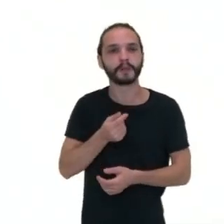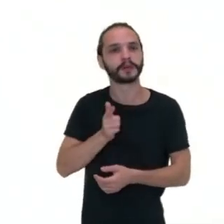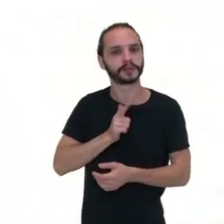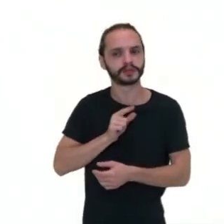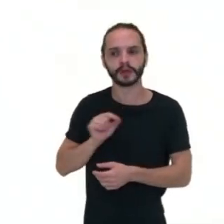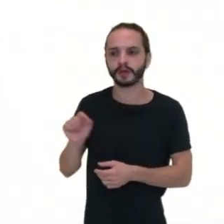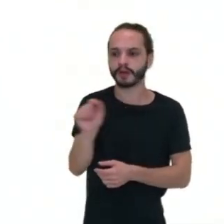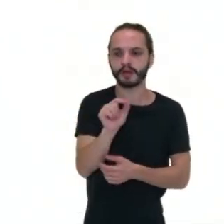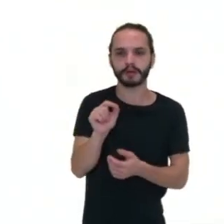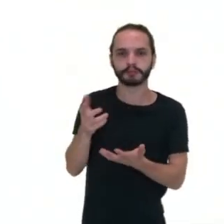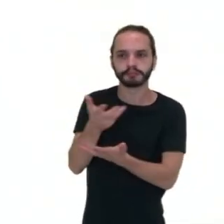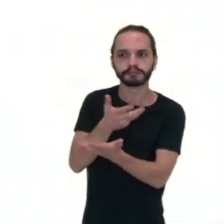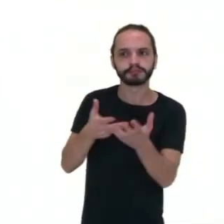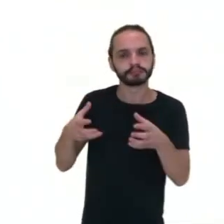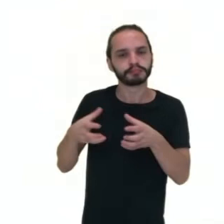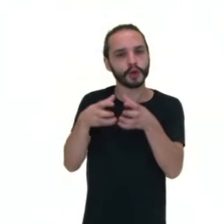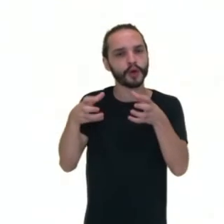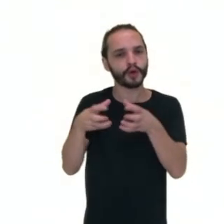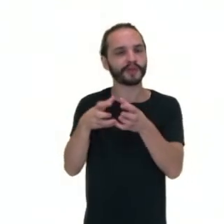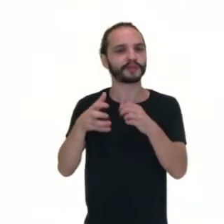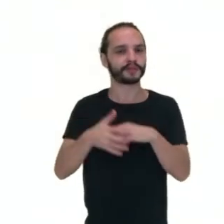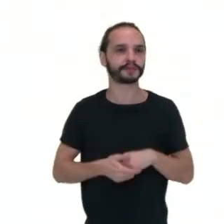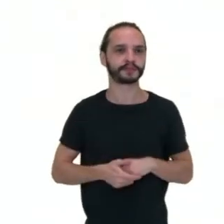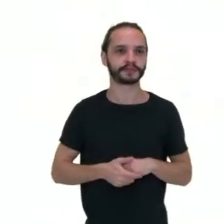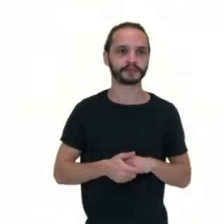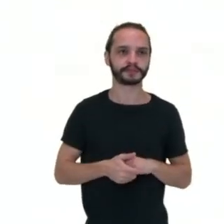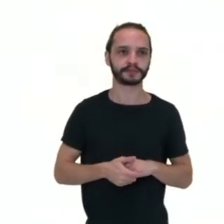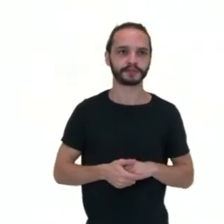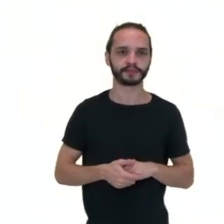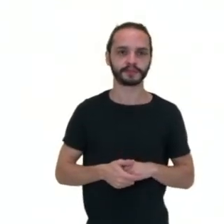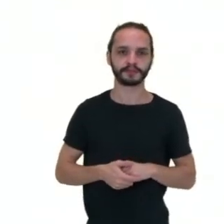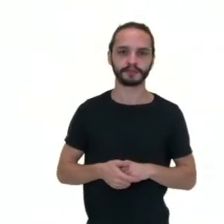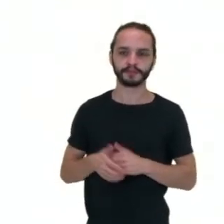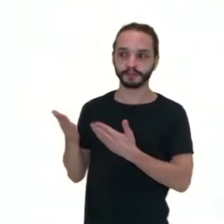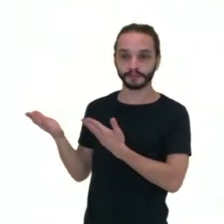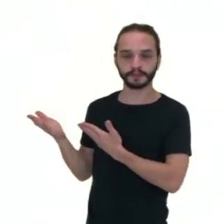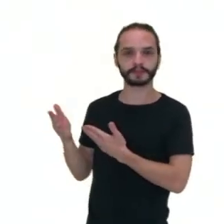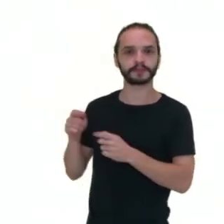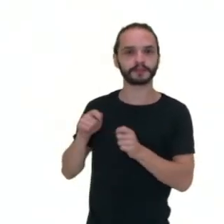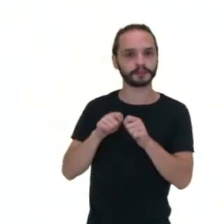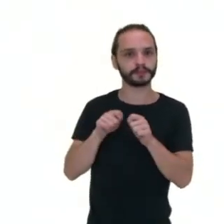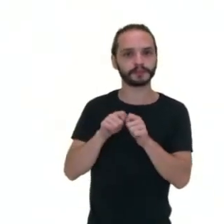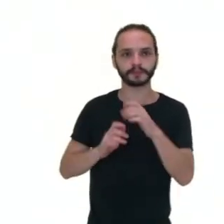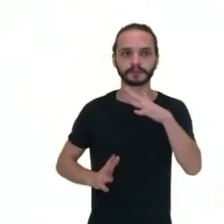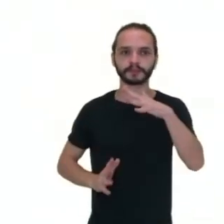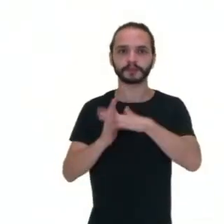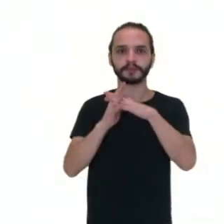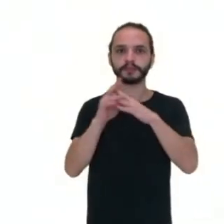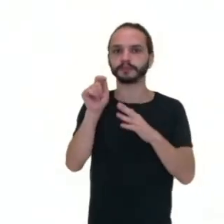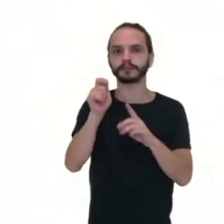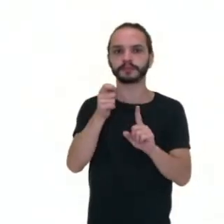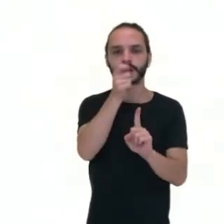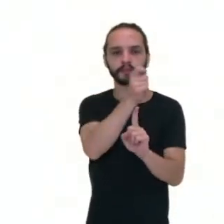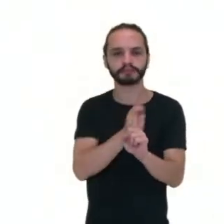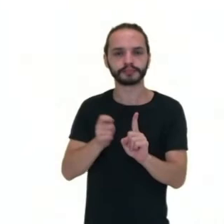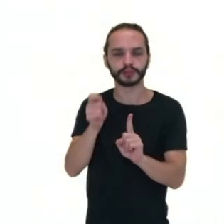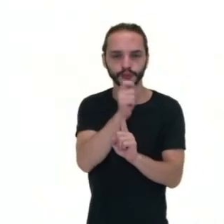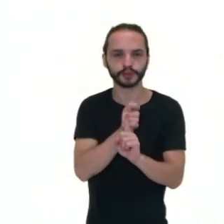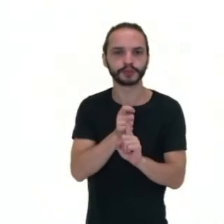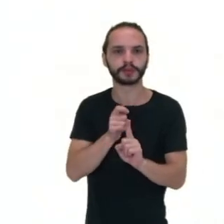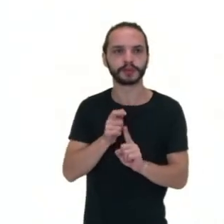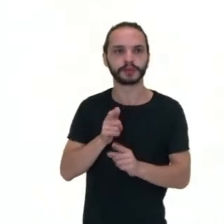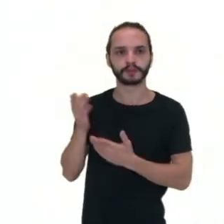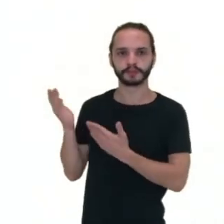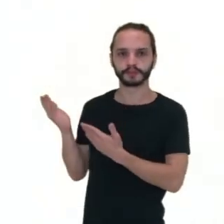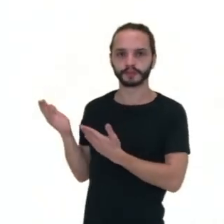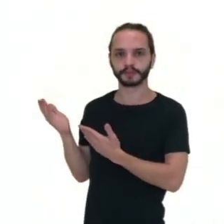mesmo ambiente, sempre discutindo e conversando. E ele foi um grande destaque dentro da escultura. Lembrando que em